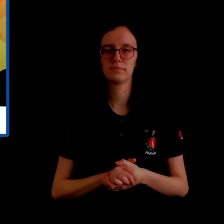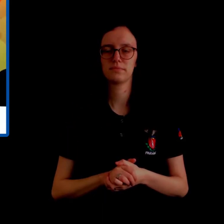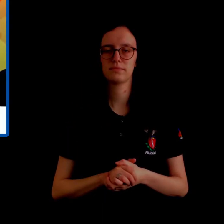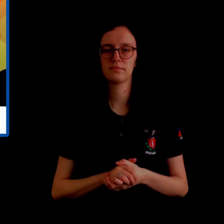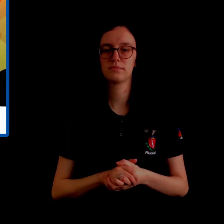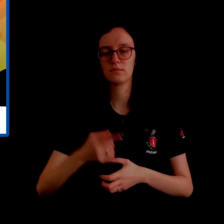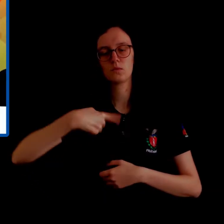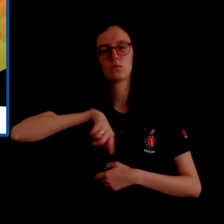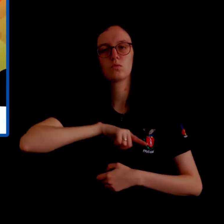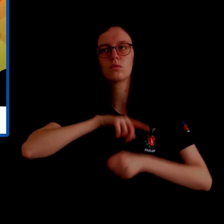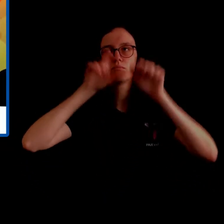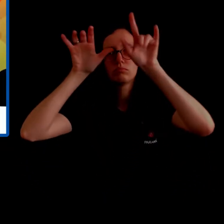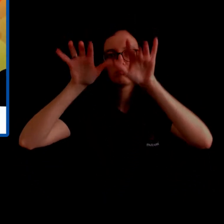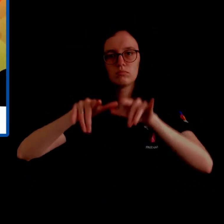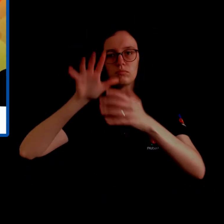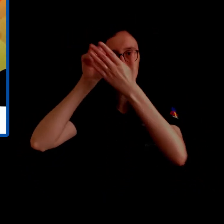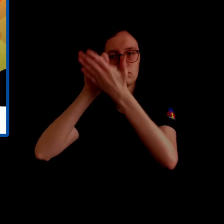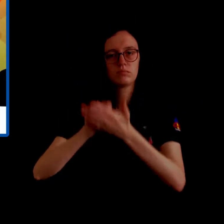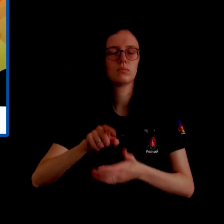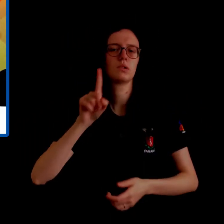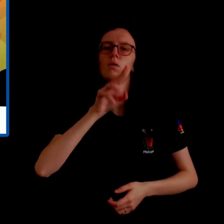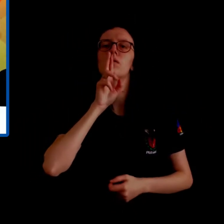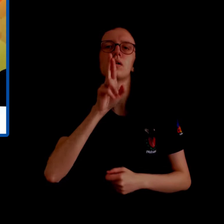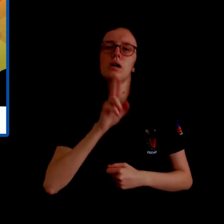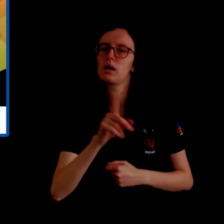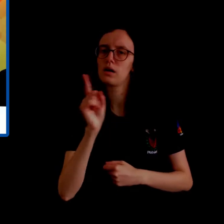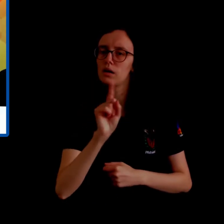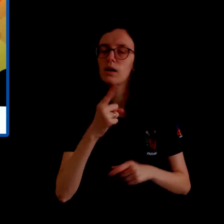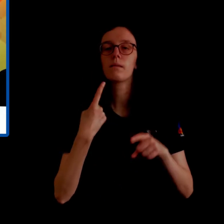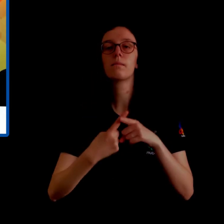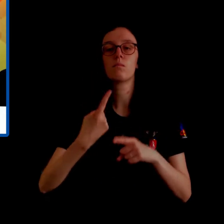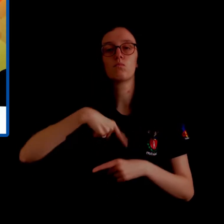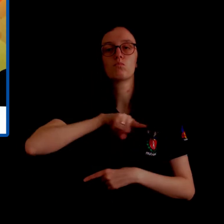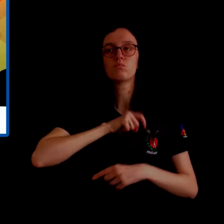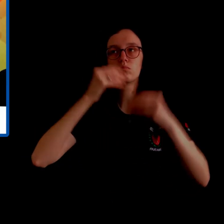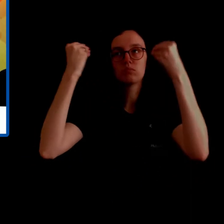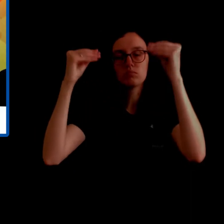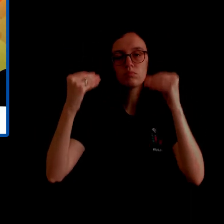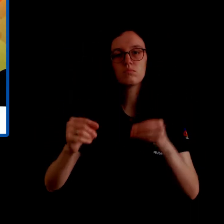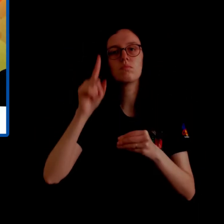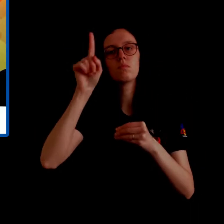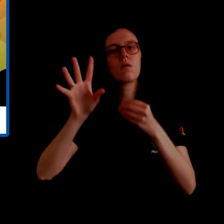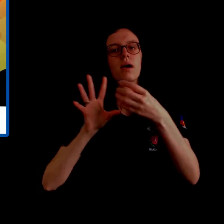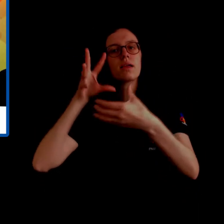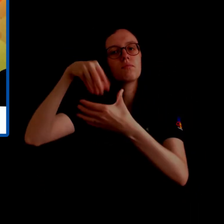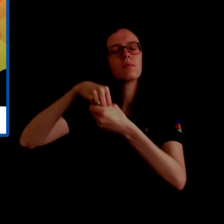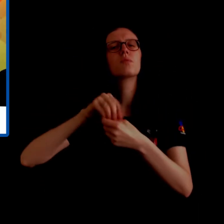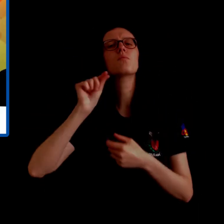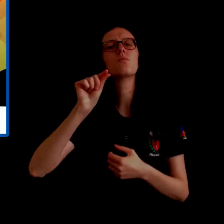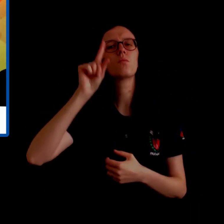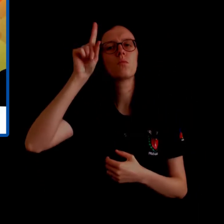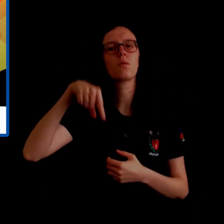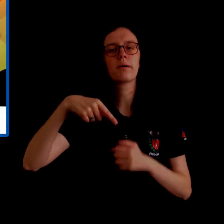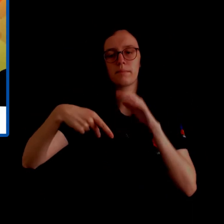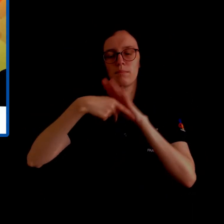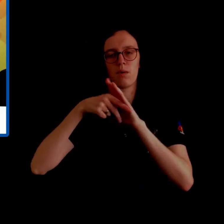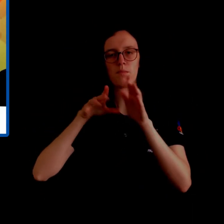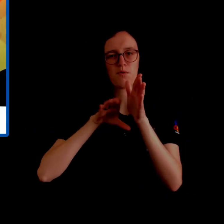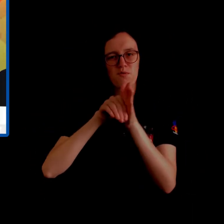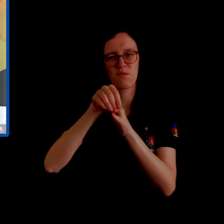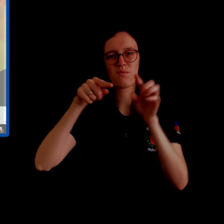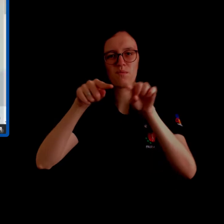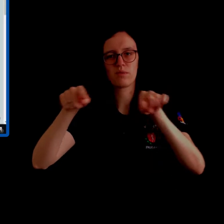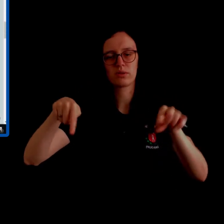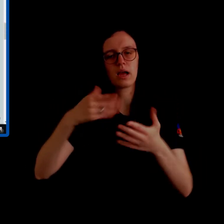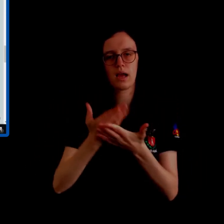nossos formulários, eles não são respondidos, porque nós inserimos isso dentro do Google Classroom de vocês,